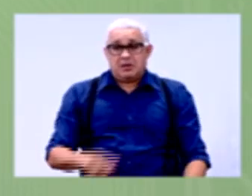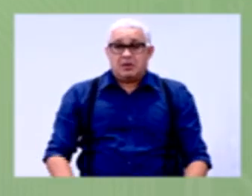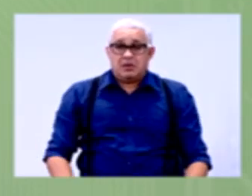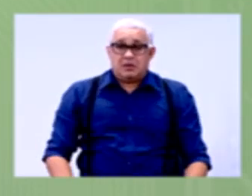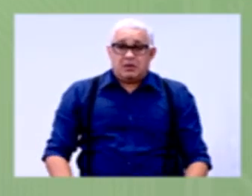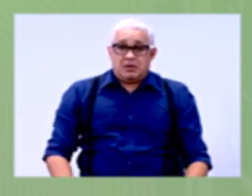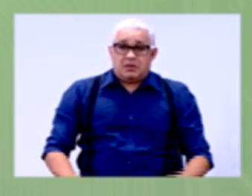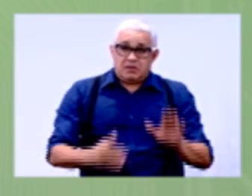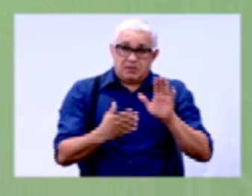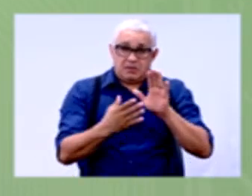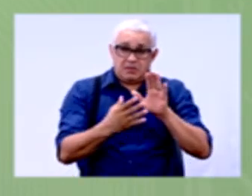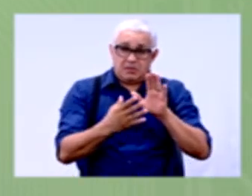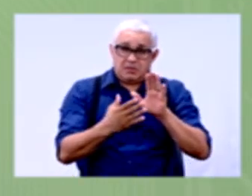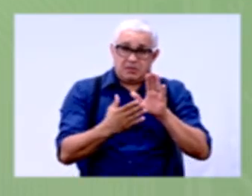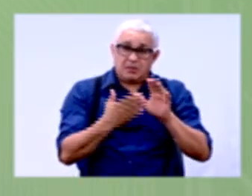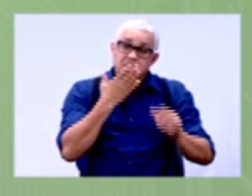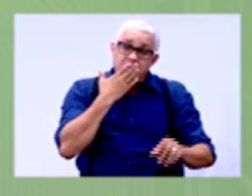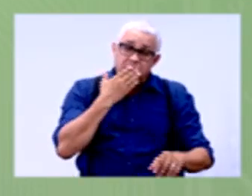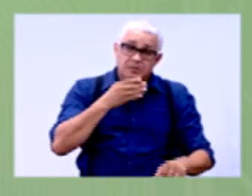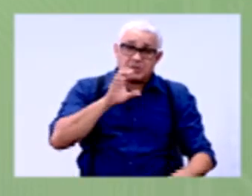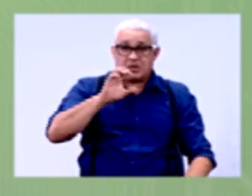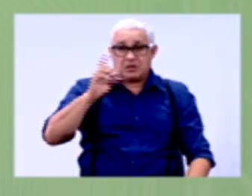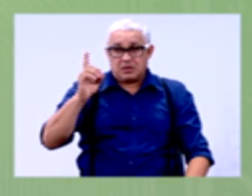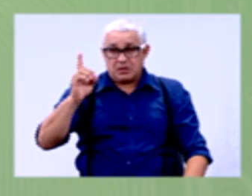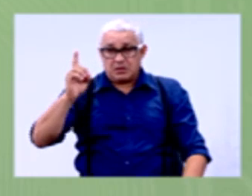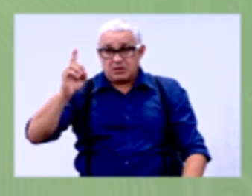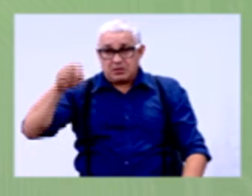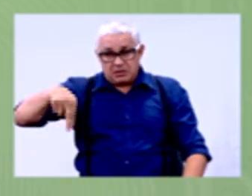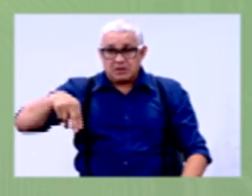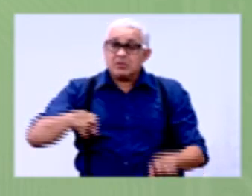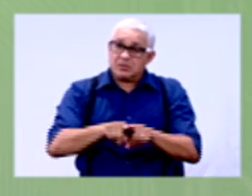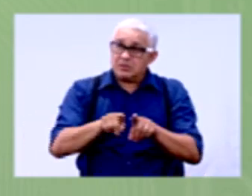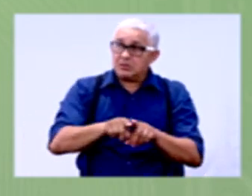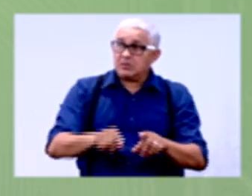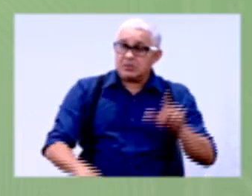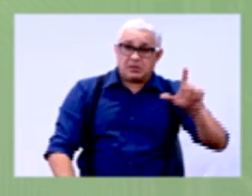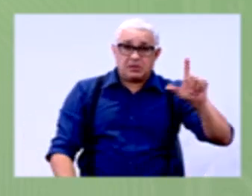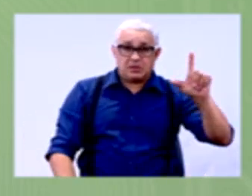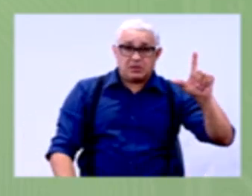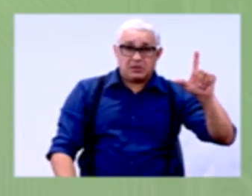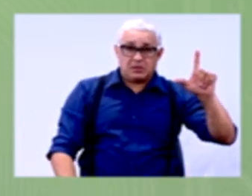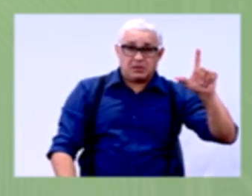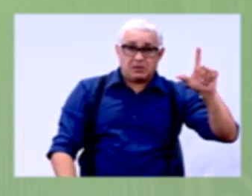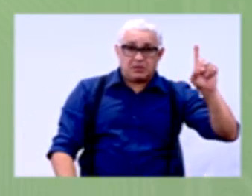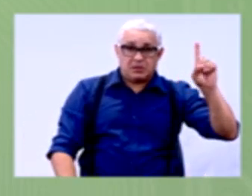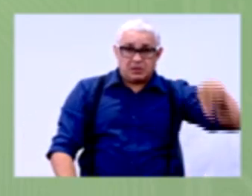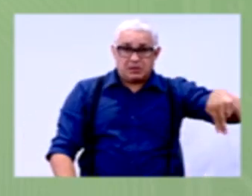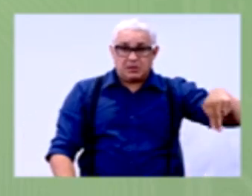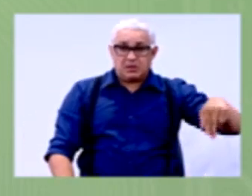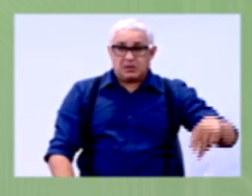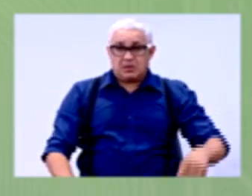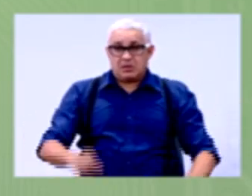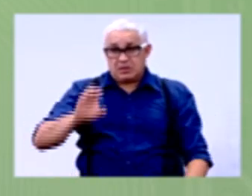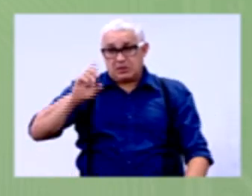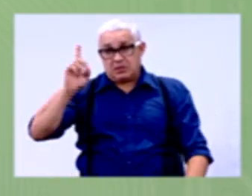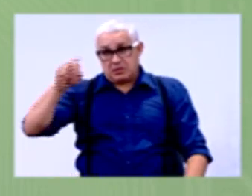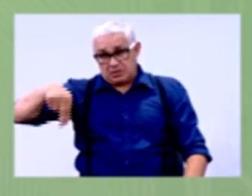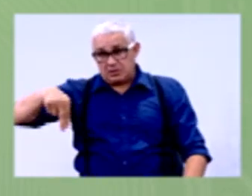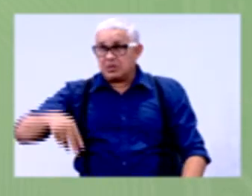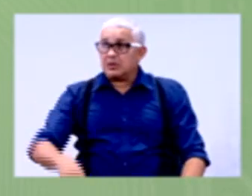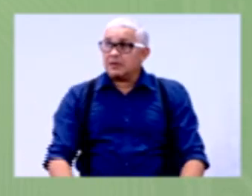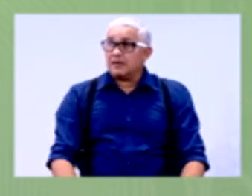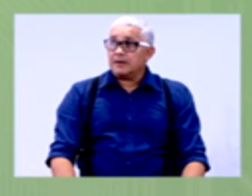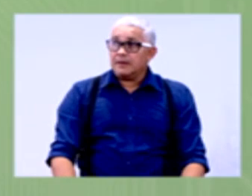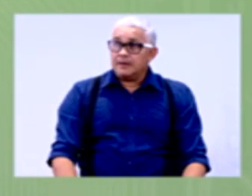formato CDN e o formato LDN, serve para os dois frameworks. O primeiro, que é o CDN,